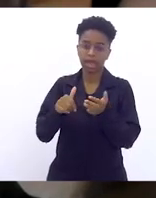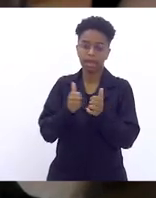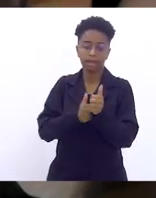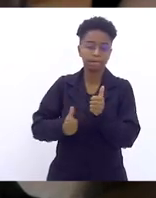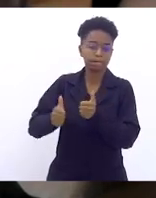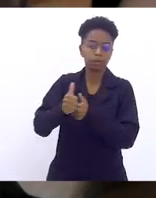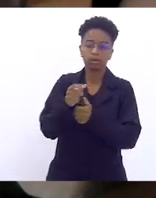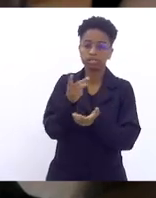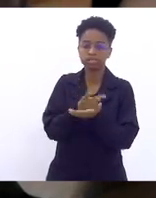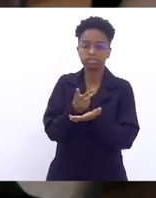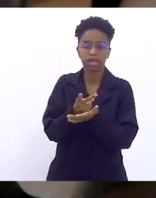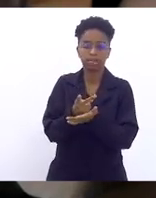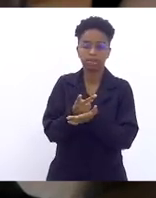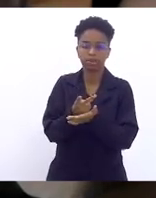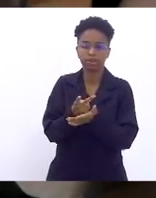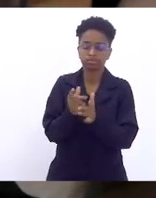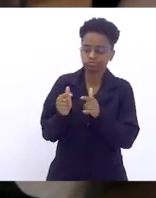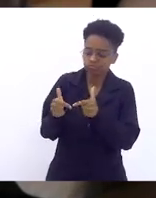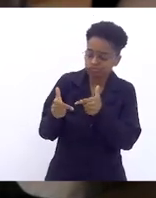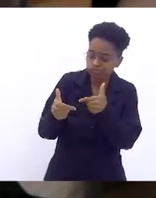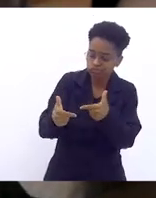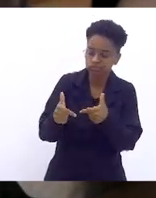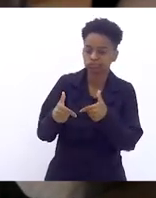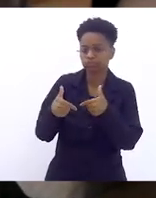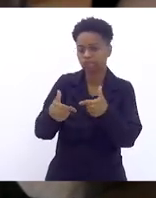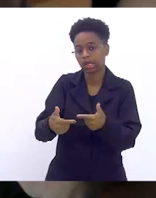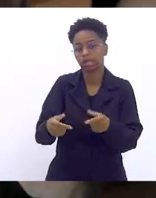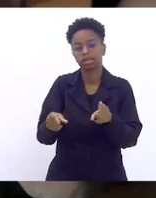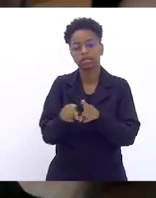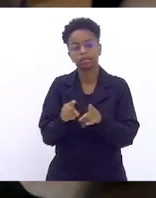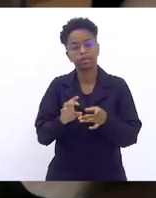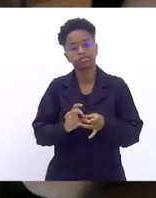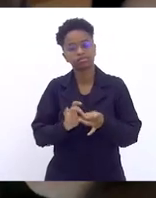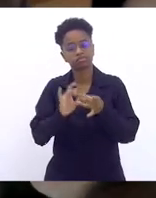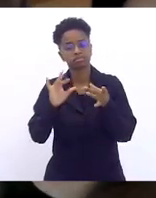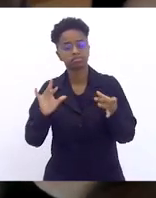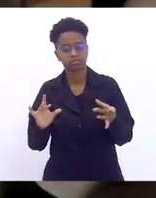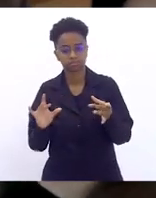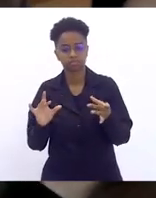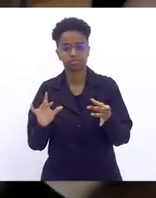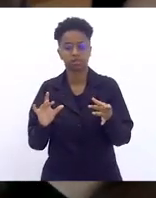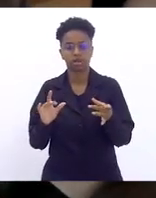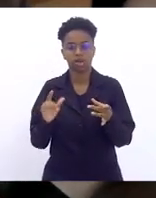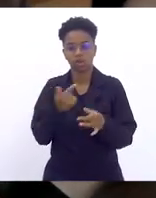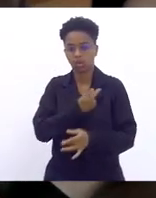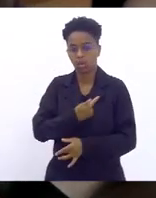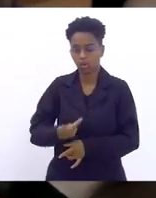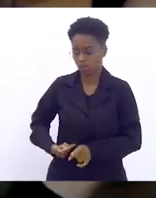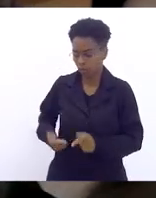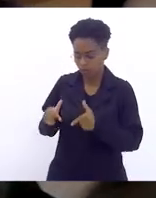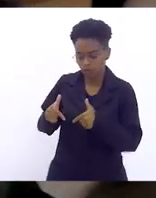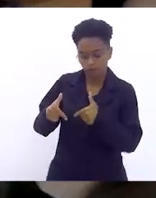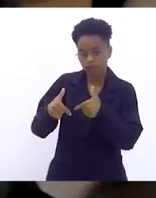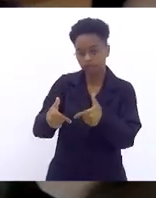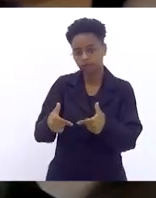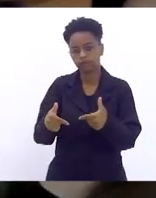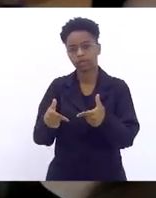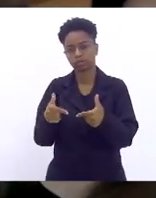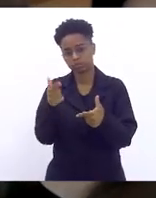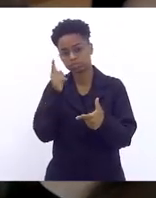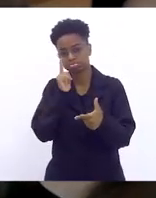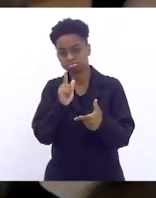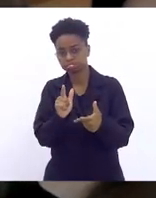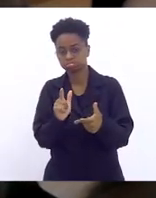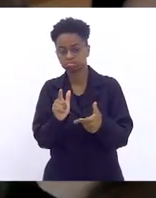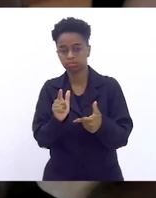é de ações é que permitem não é uma governança que permitem essa governança